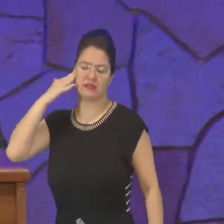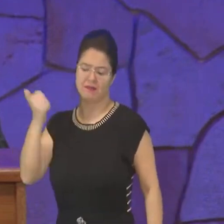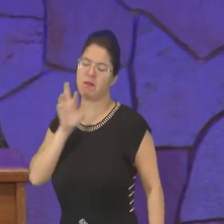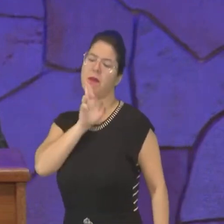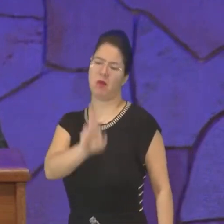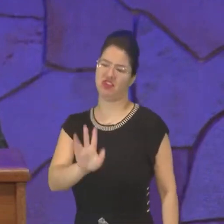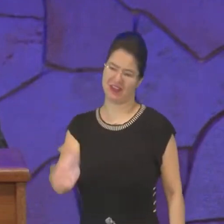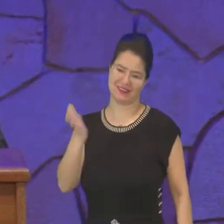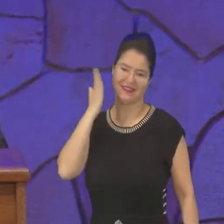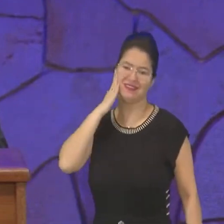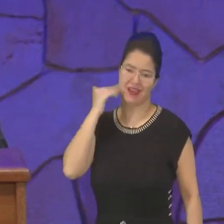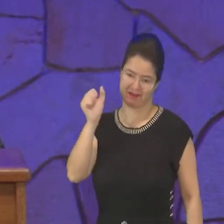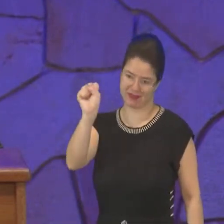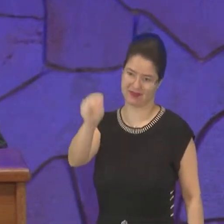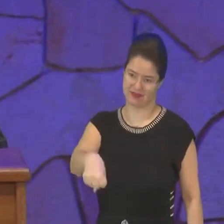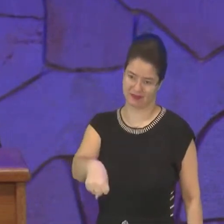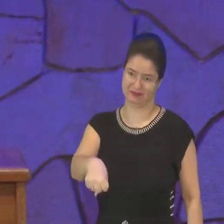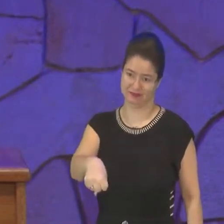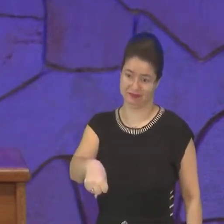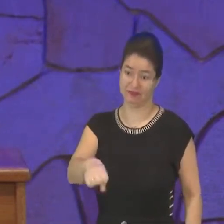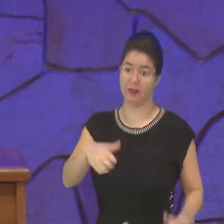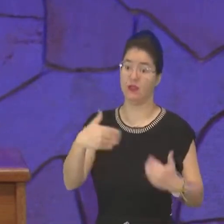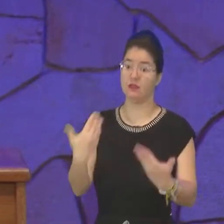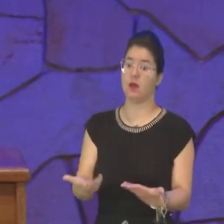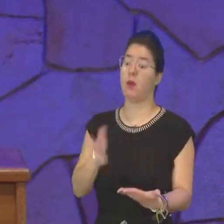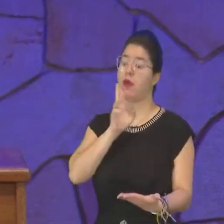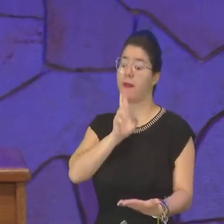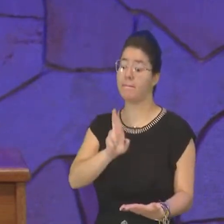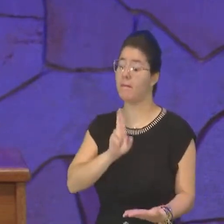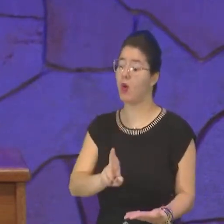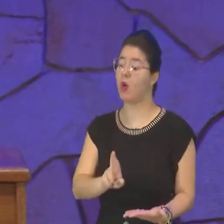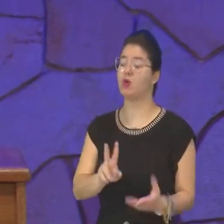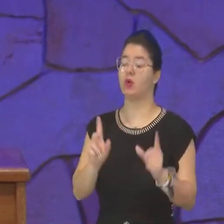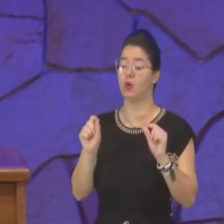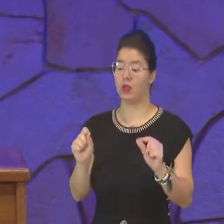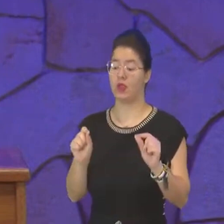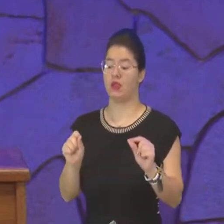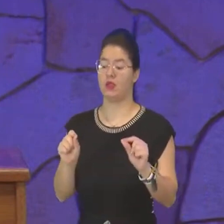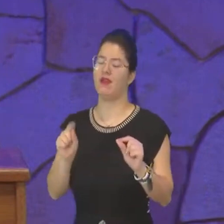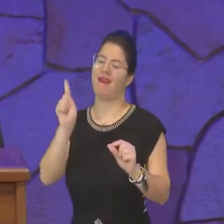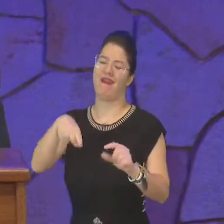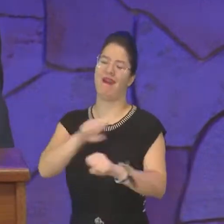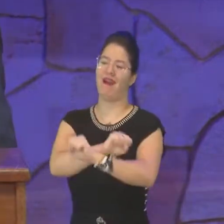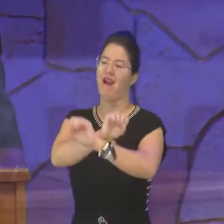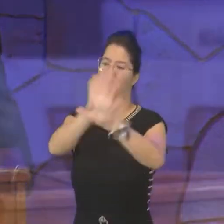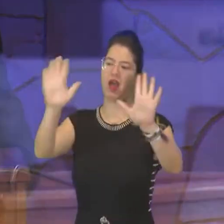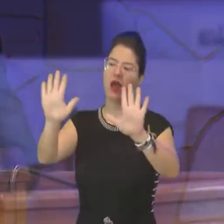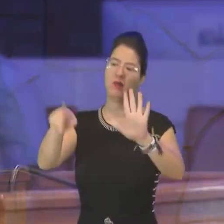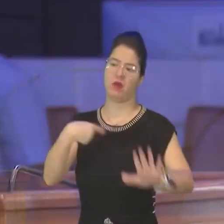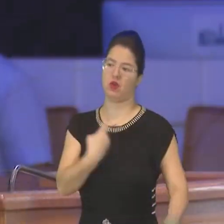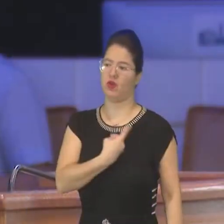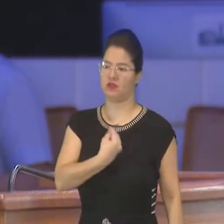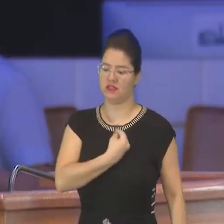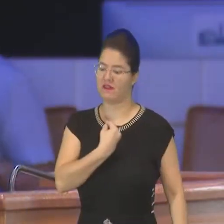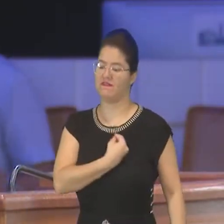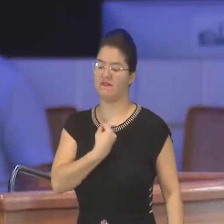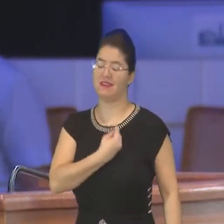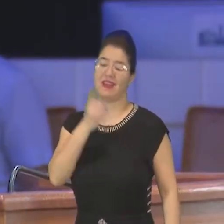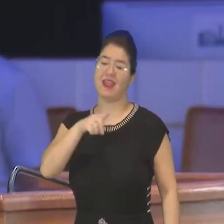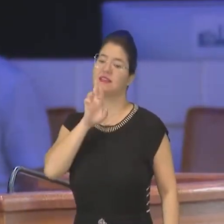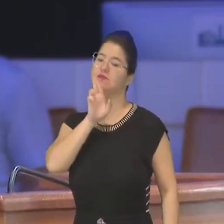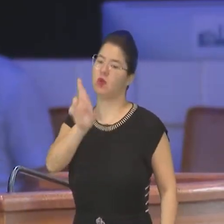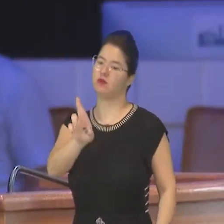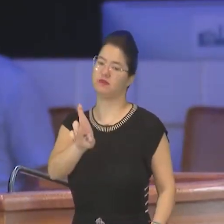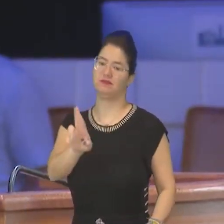resposta? As respostas para estas indagações estão bem claras para nós. É uma resposta